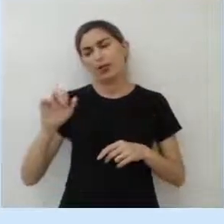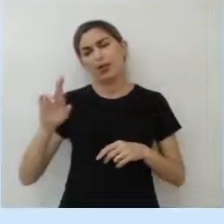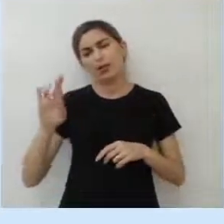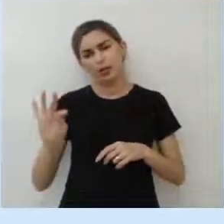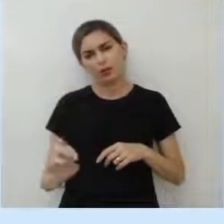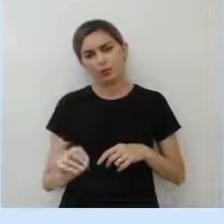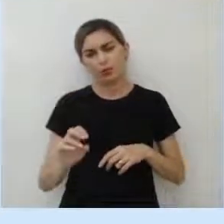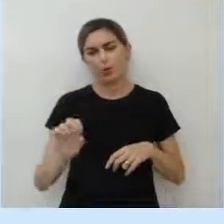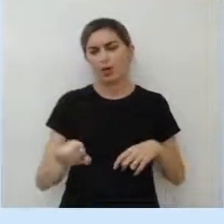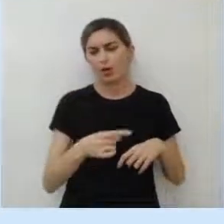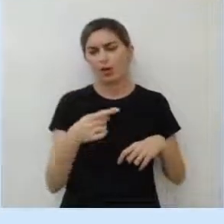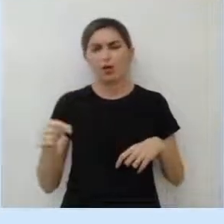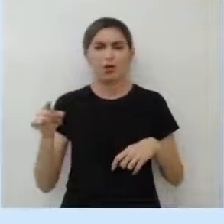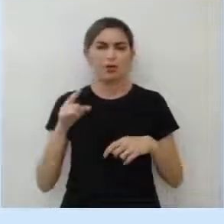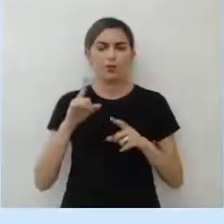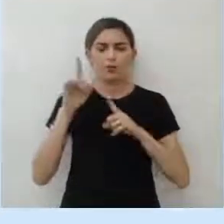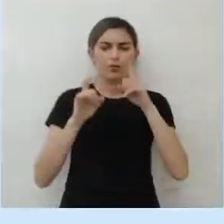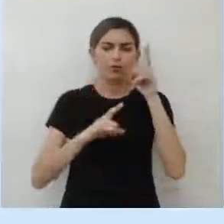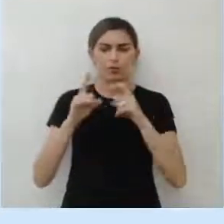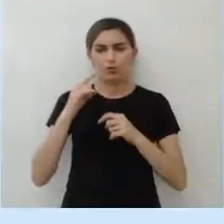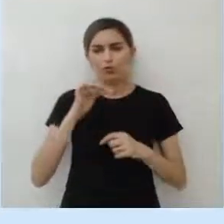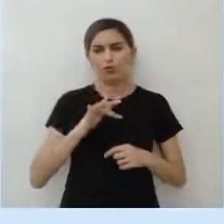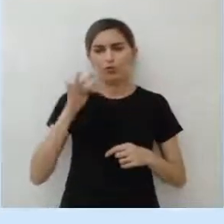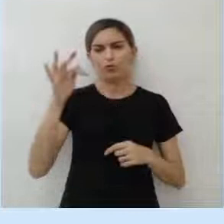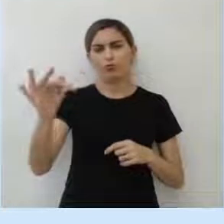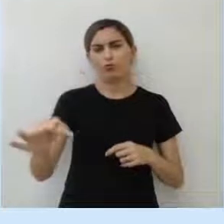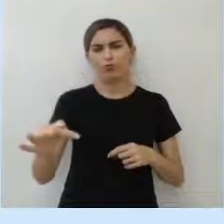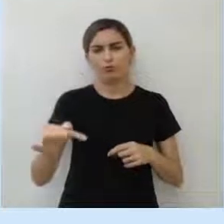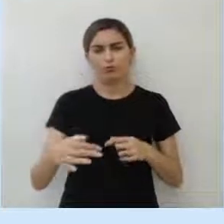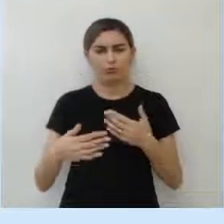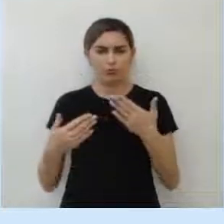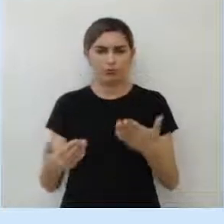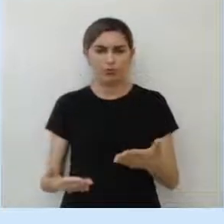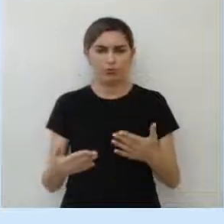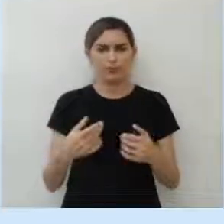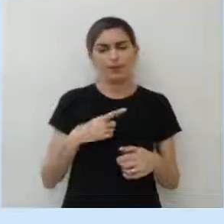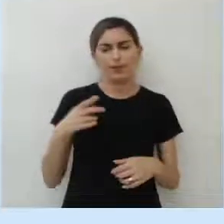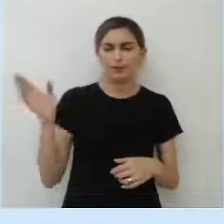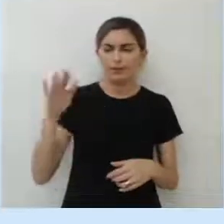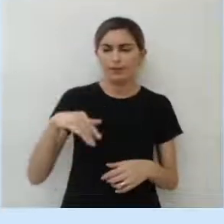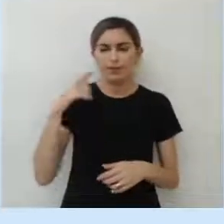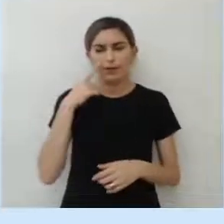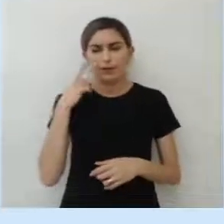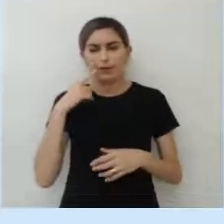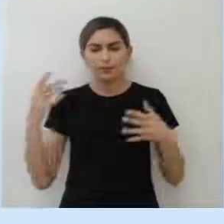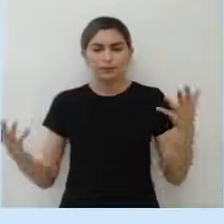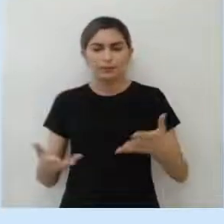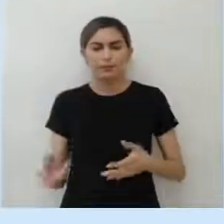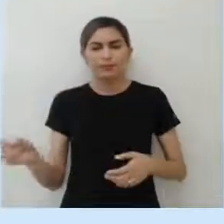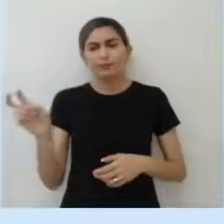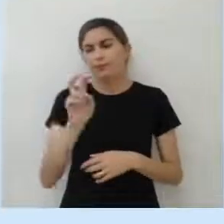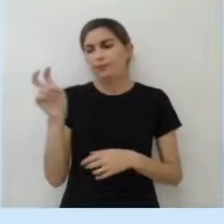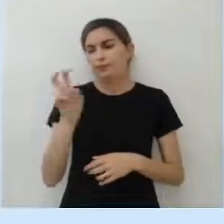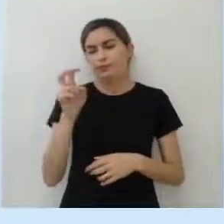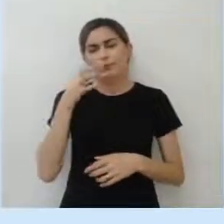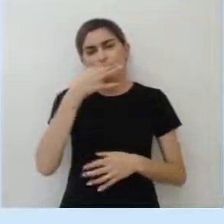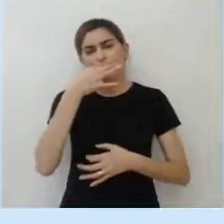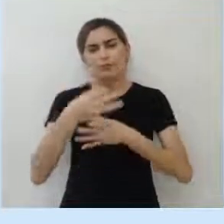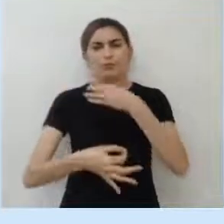o ão quando a gente quer expressar uma ideia de futuro, tá? Vamos ver agora a quinta